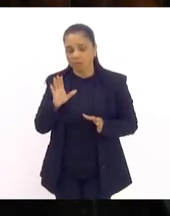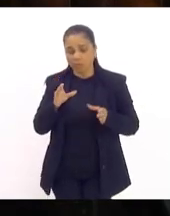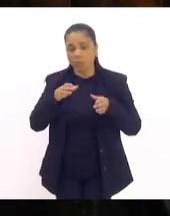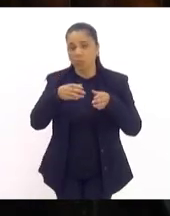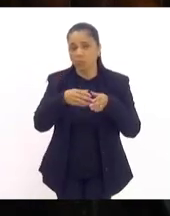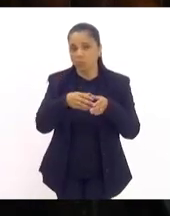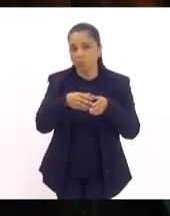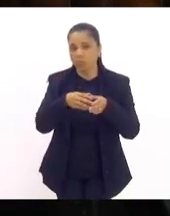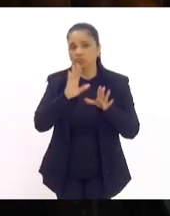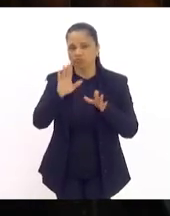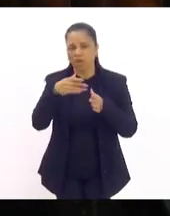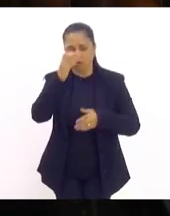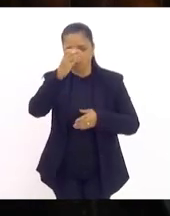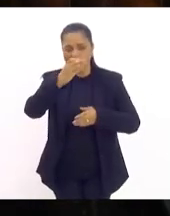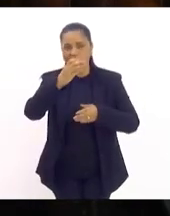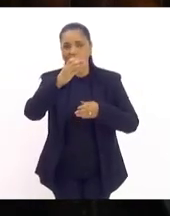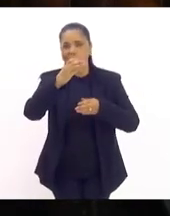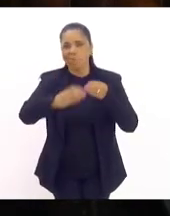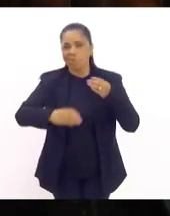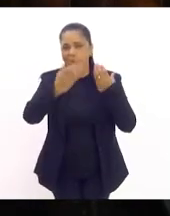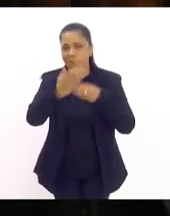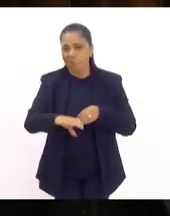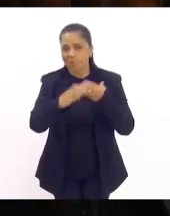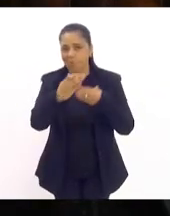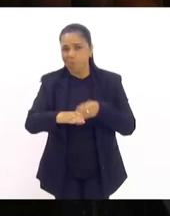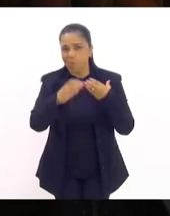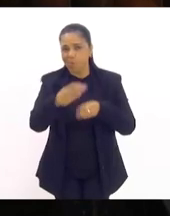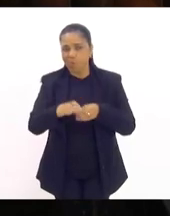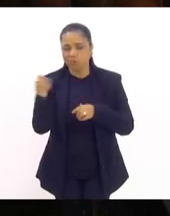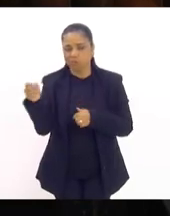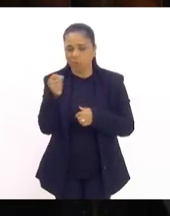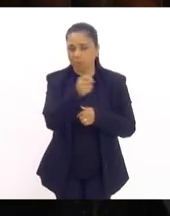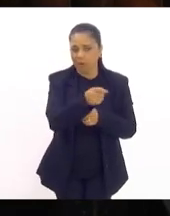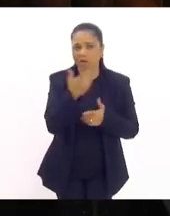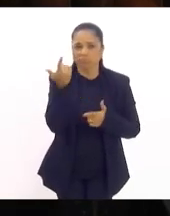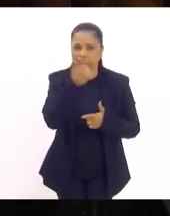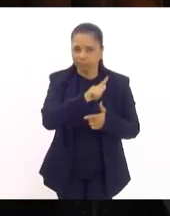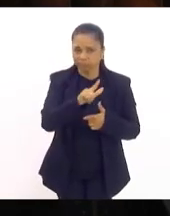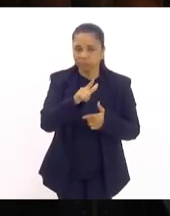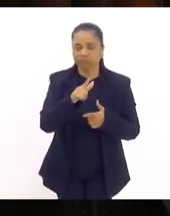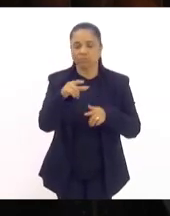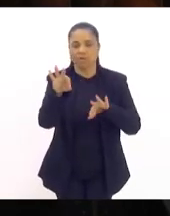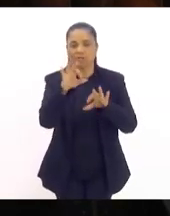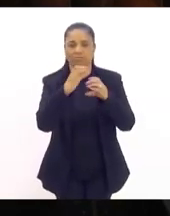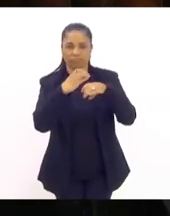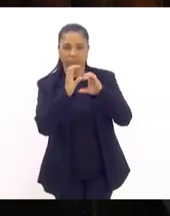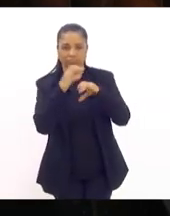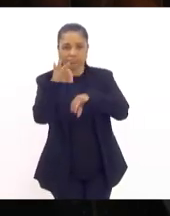concursados e lotados no Instituto de Engenharia e de Arquitetura